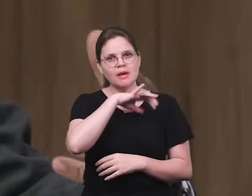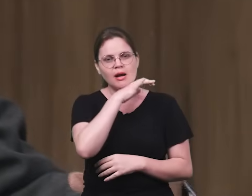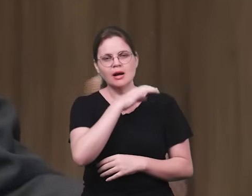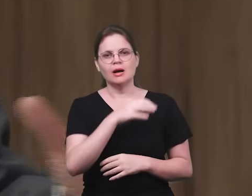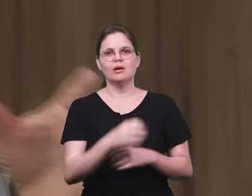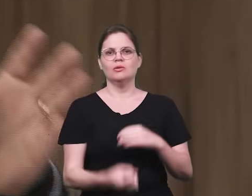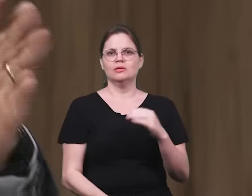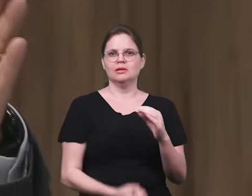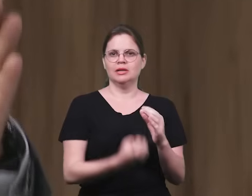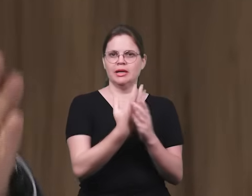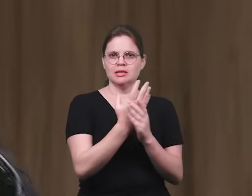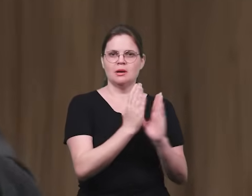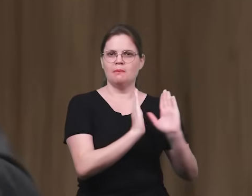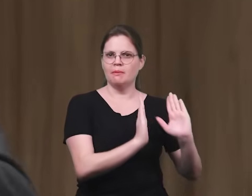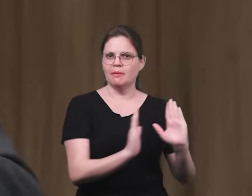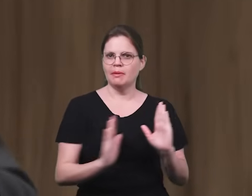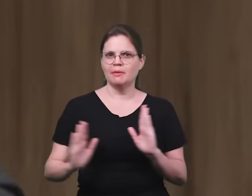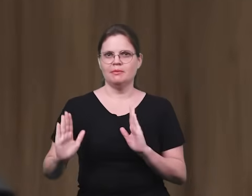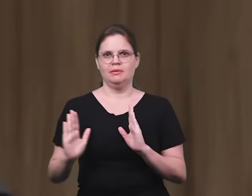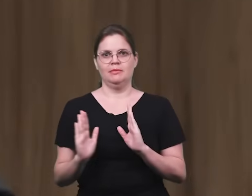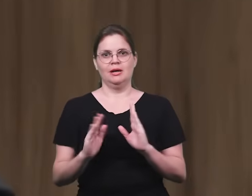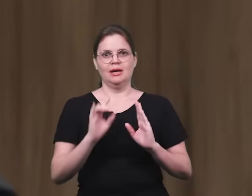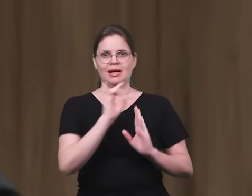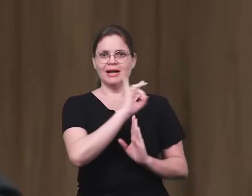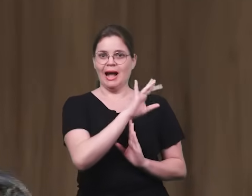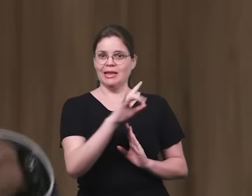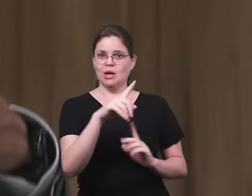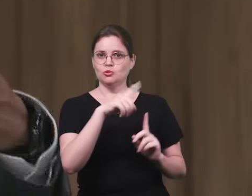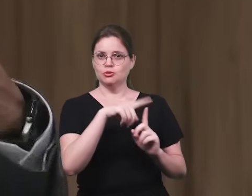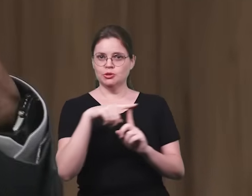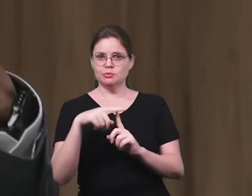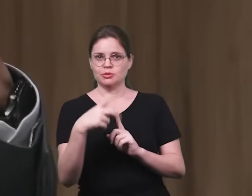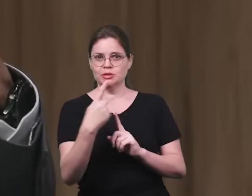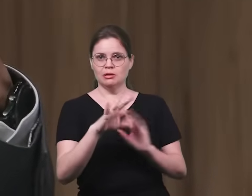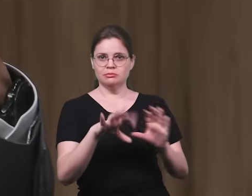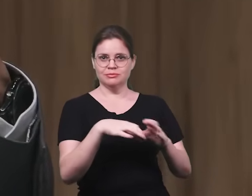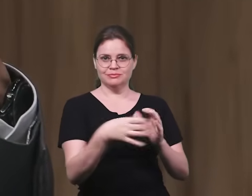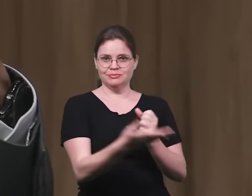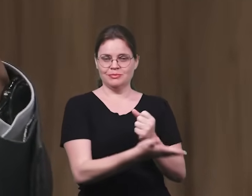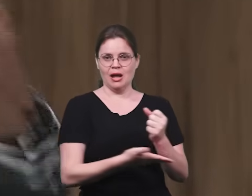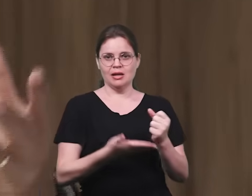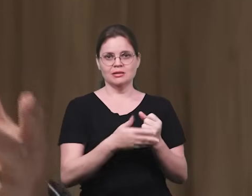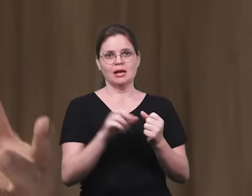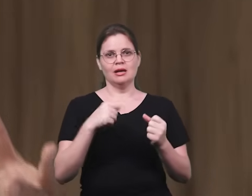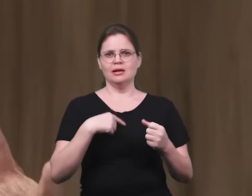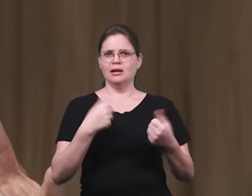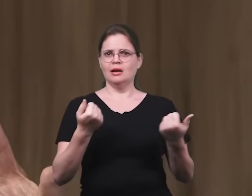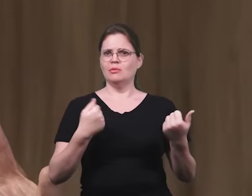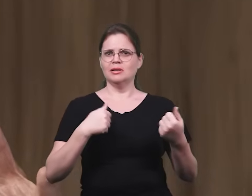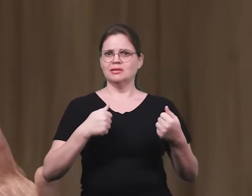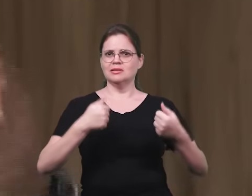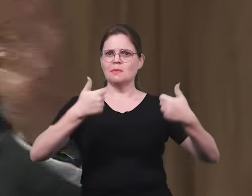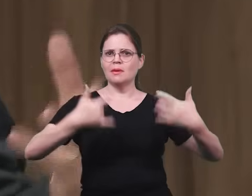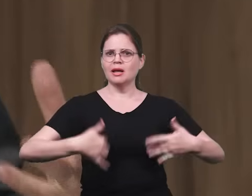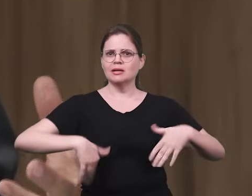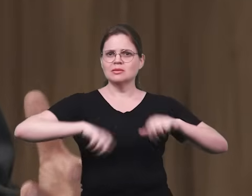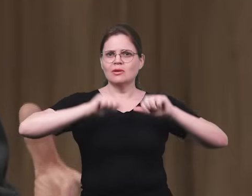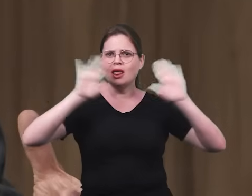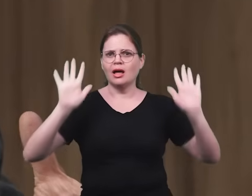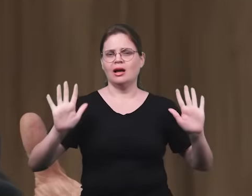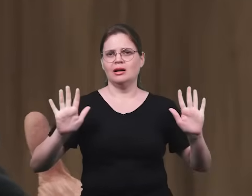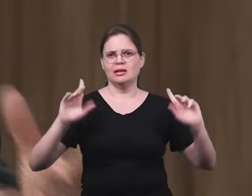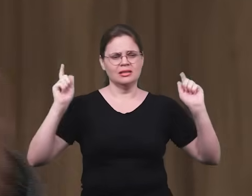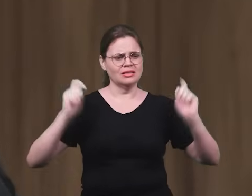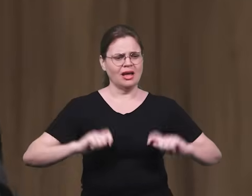criação sequencial segundo a sua espécie, é um relato tão óbvio, tão